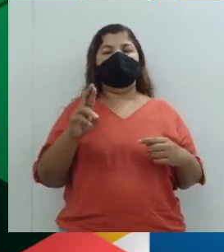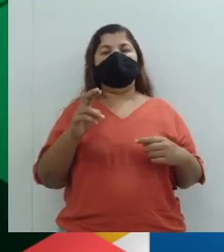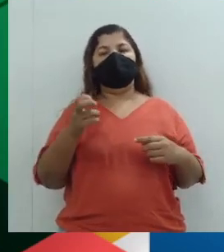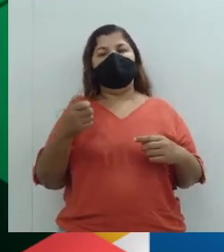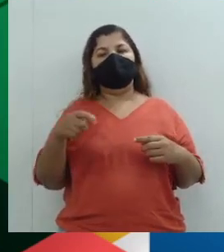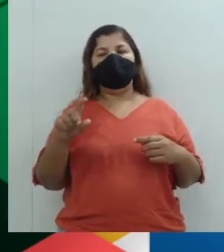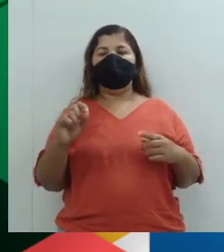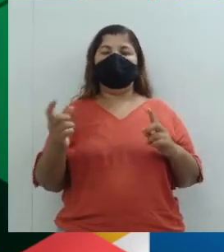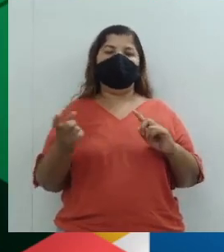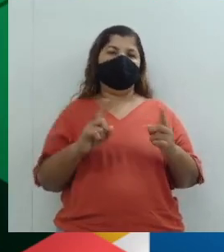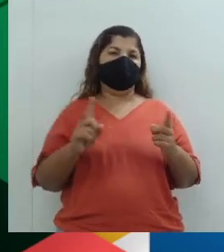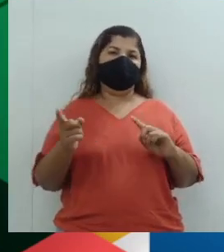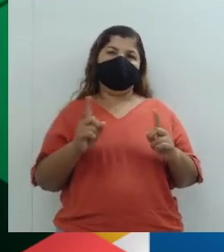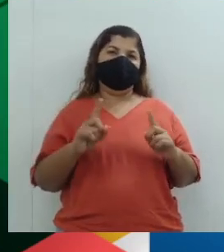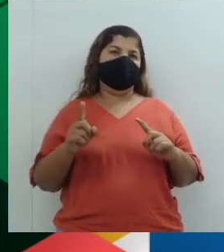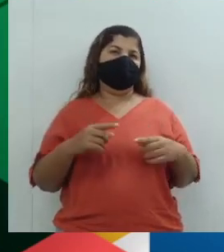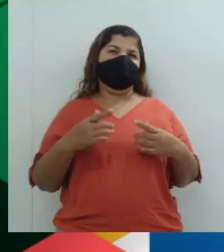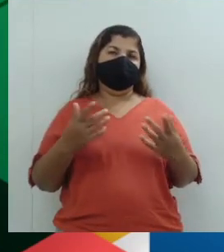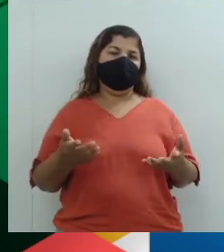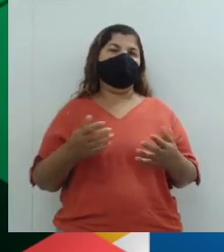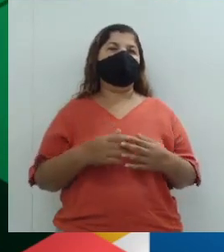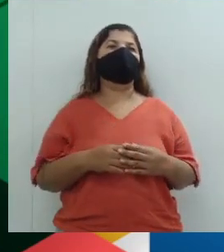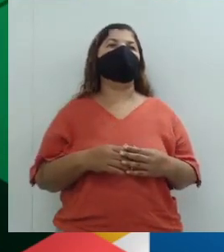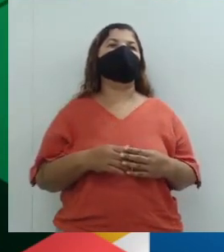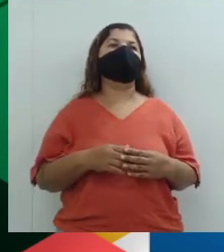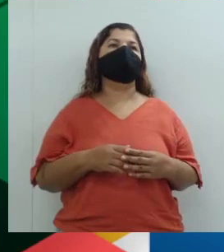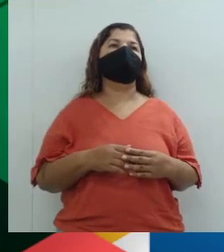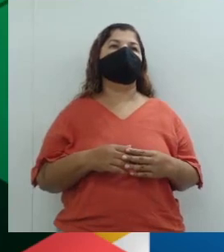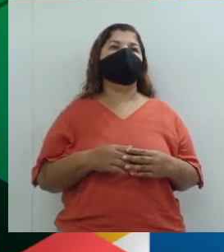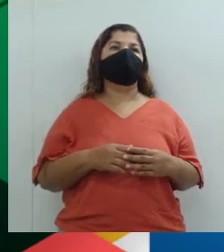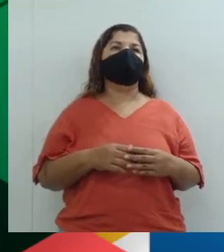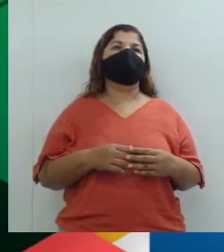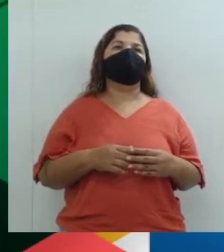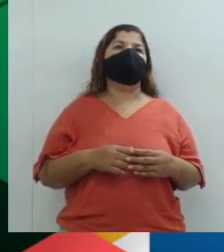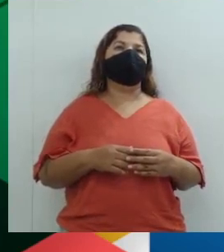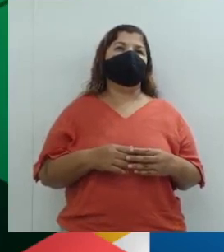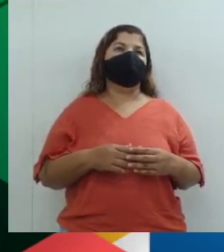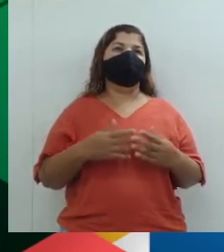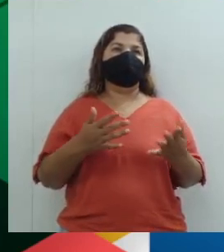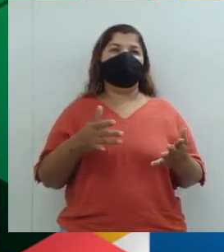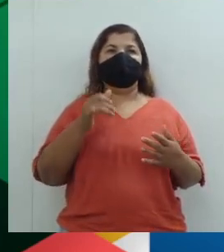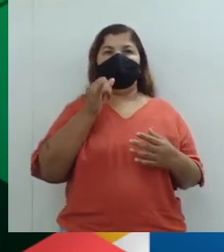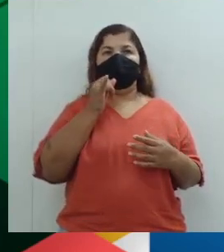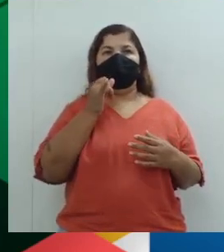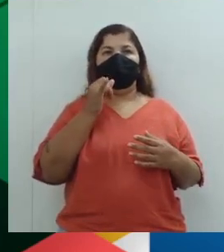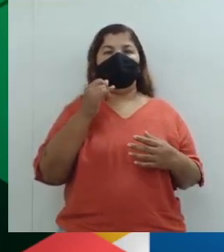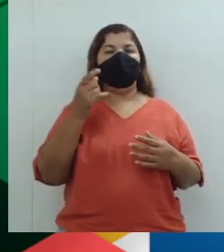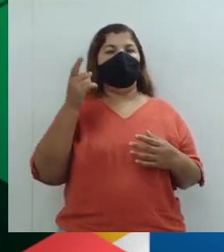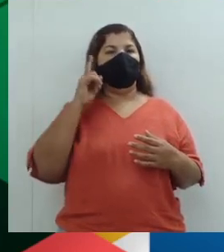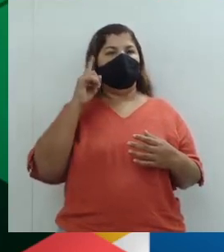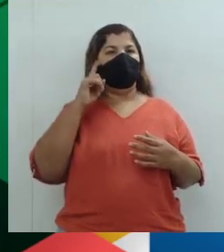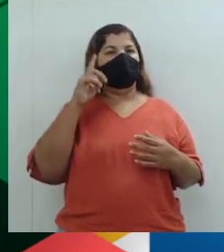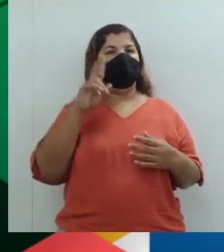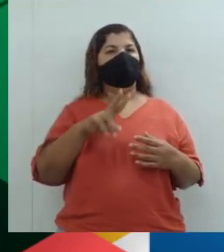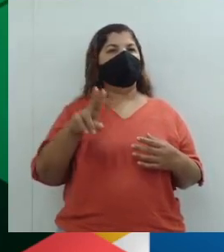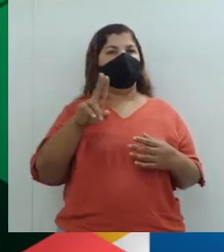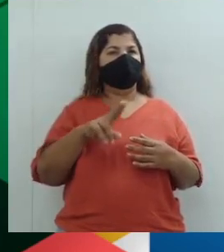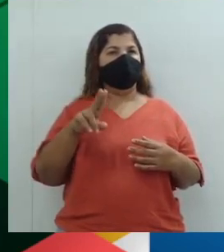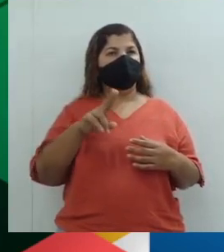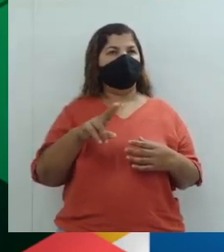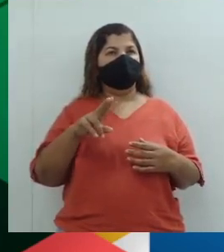aí, sem problema nenhum, tá certo? Então, vamos avançar aqui. Alguns exemplos, né, do nosso dia a dia aí, de ação e